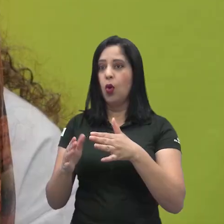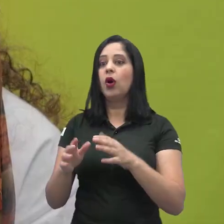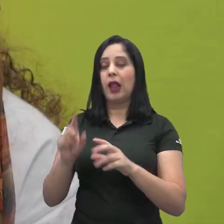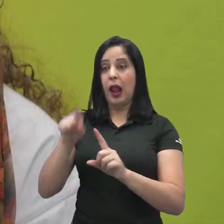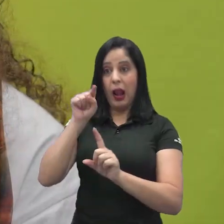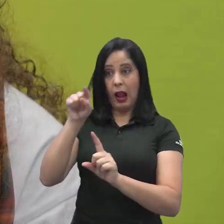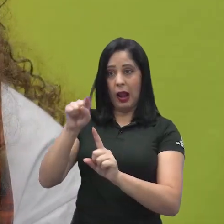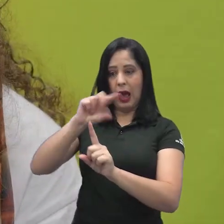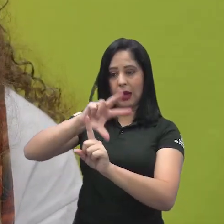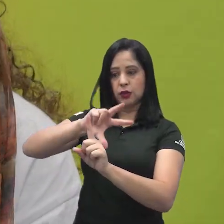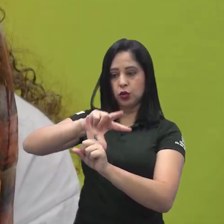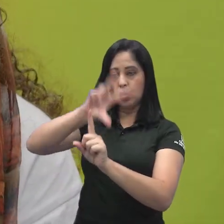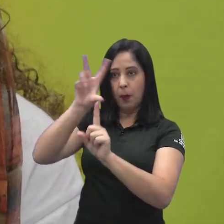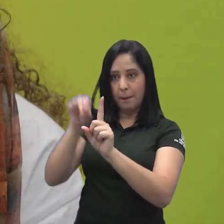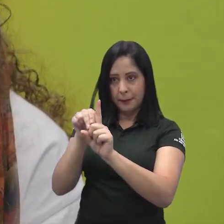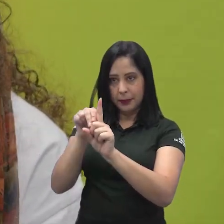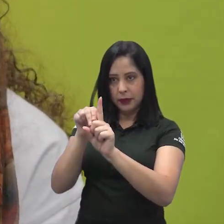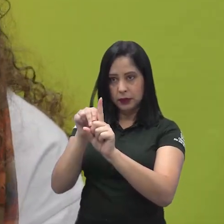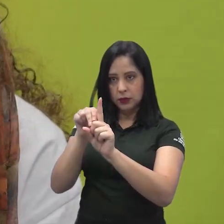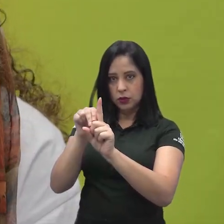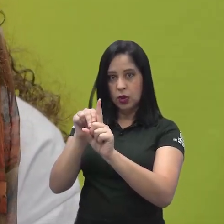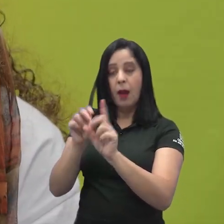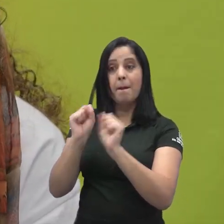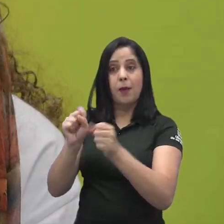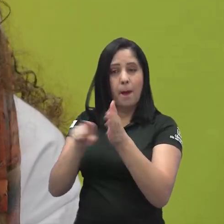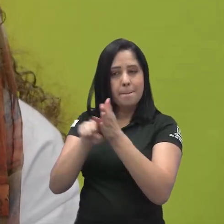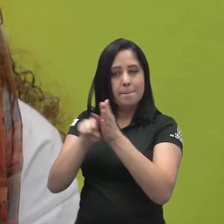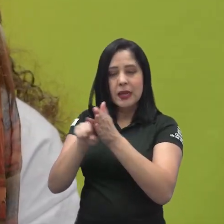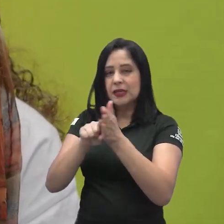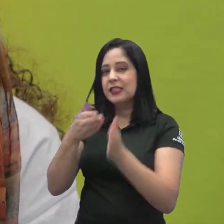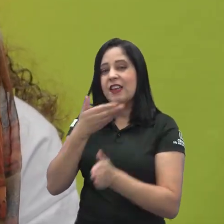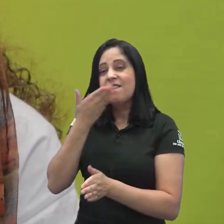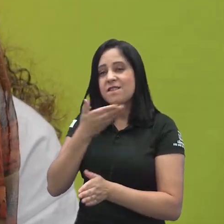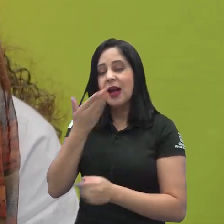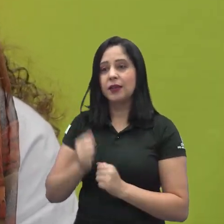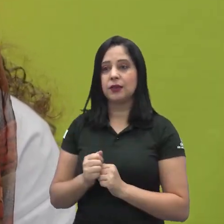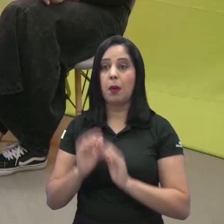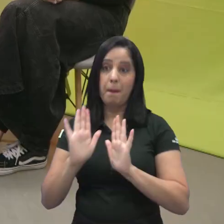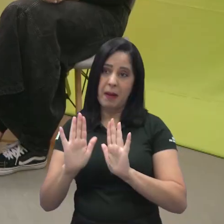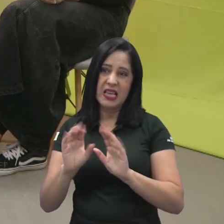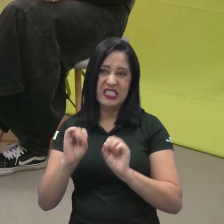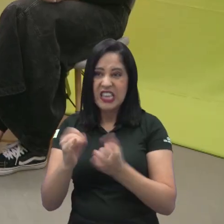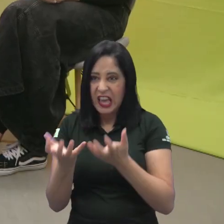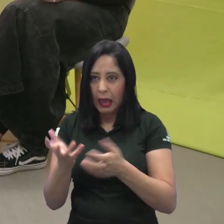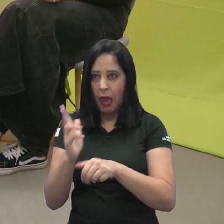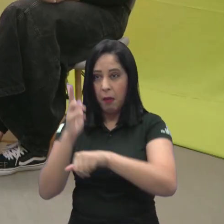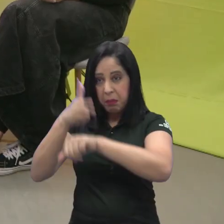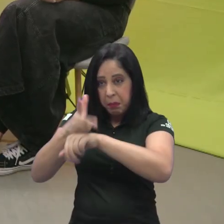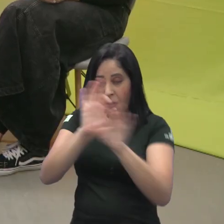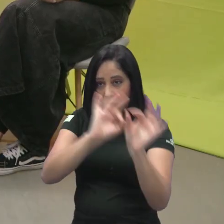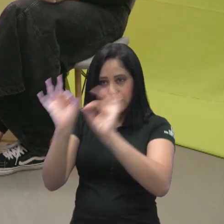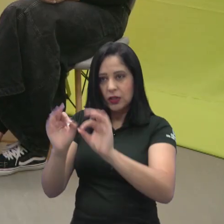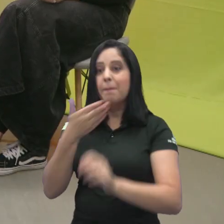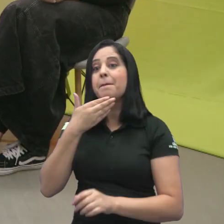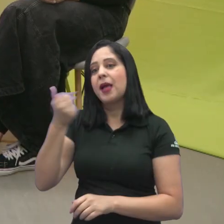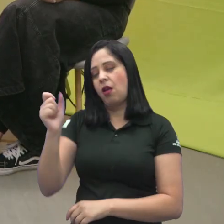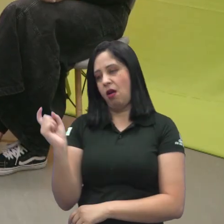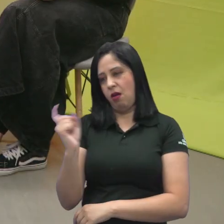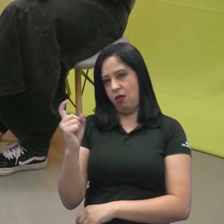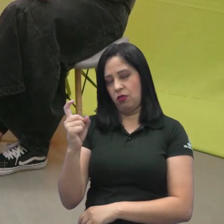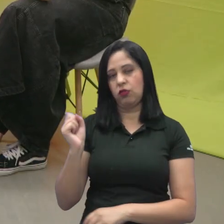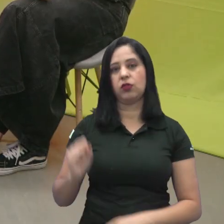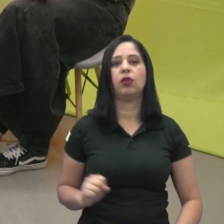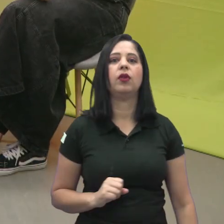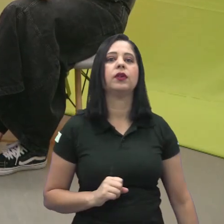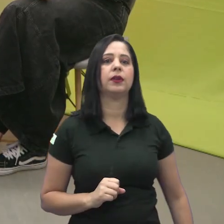mais fácil, mas são imagens. Vídeos é mais fácil usar o TikTok mesmo. E meninas, a gente fala do upcycling,